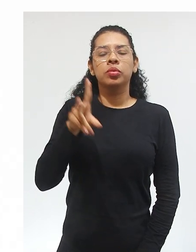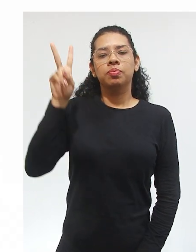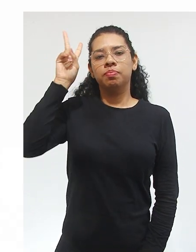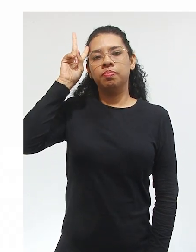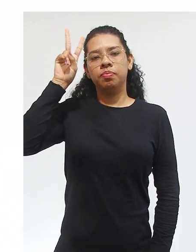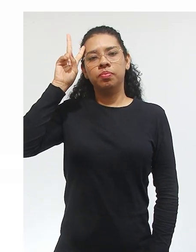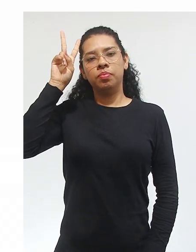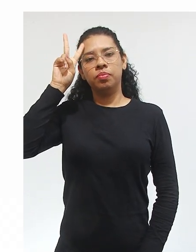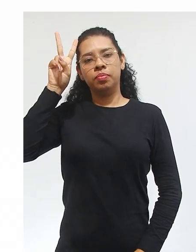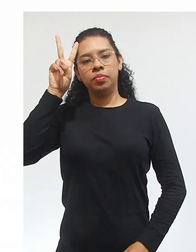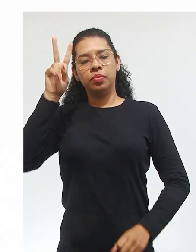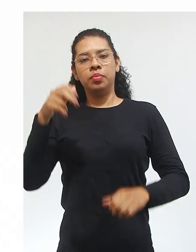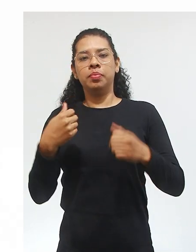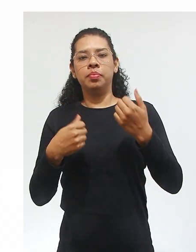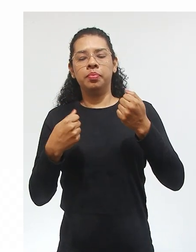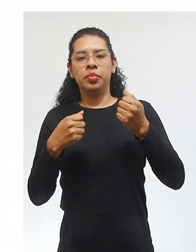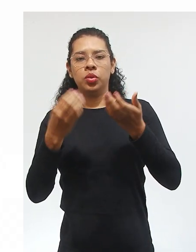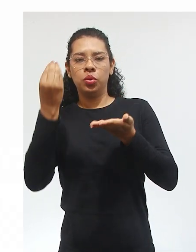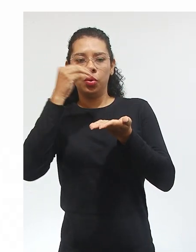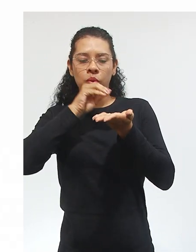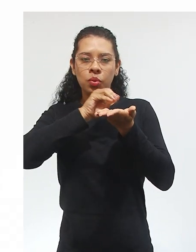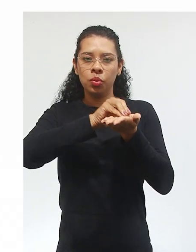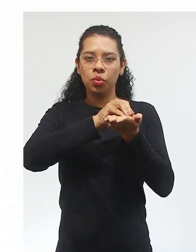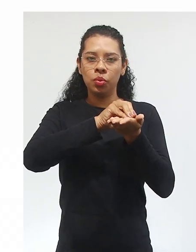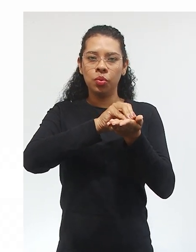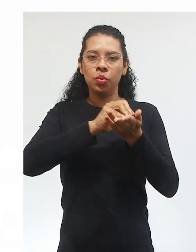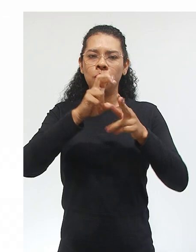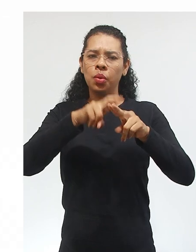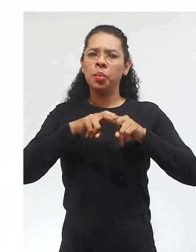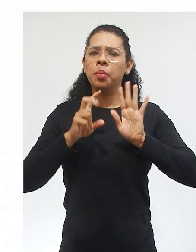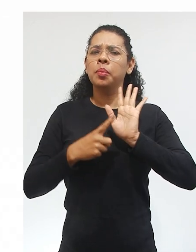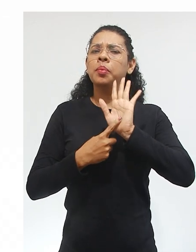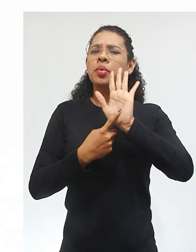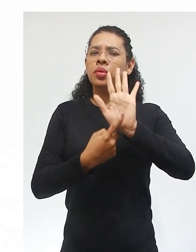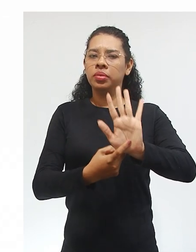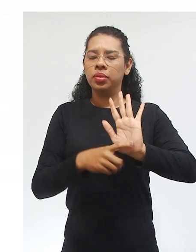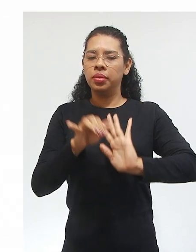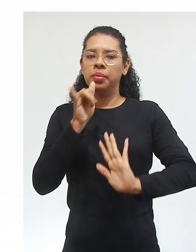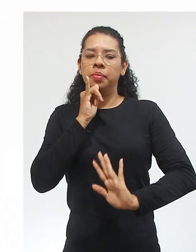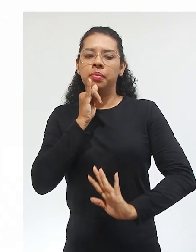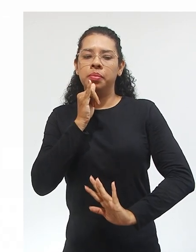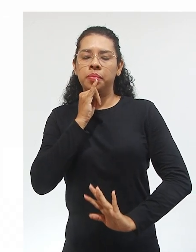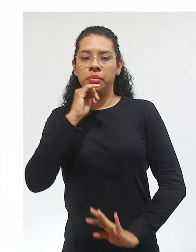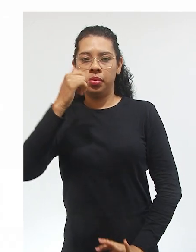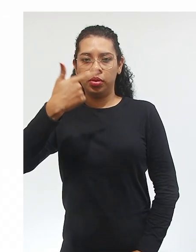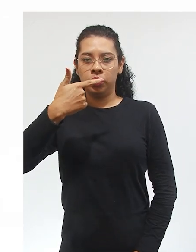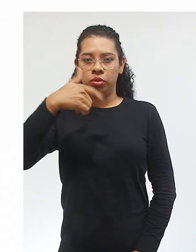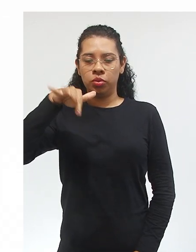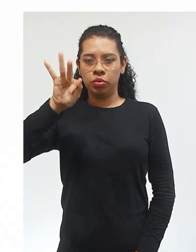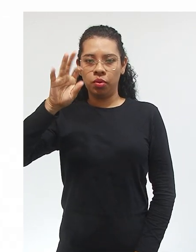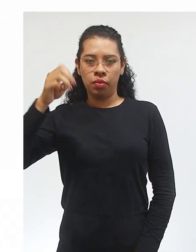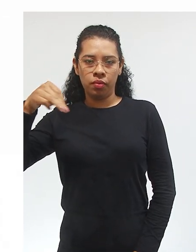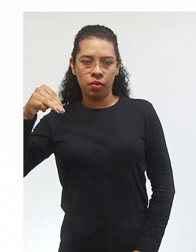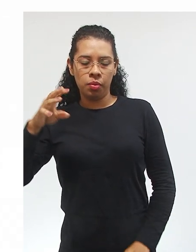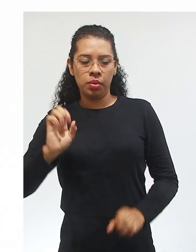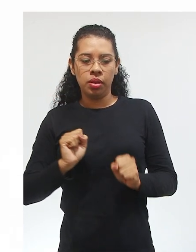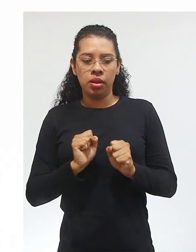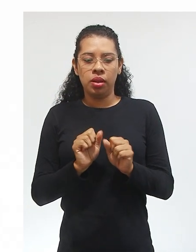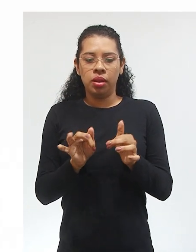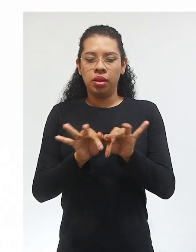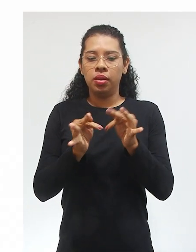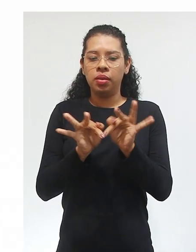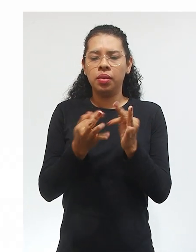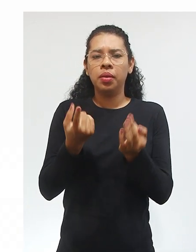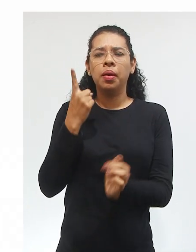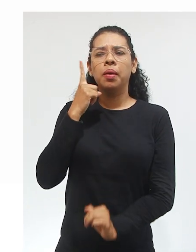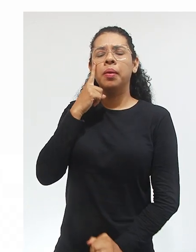aqui como faz os lançamentos e vamos mostrar o porquê que ele é exemplo aqui de segunda fórmula. Só observar aqui.